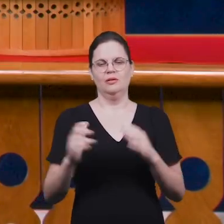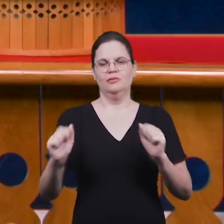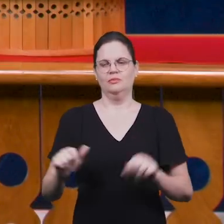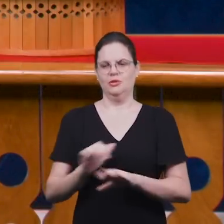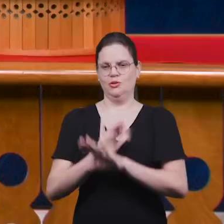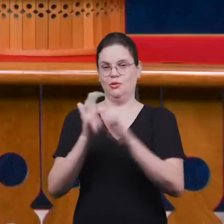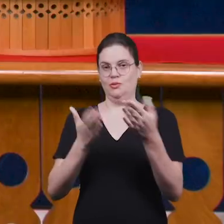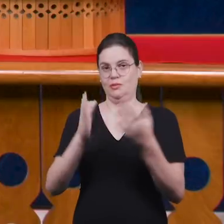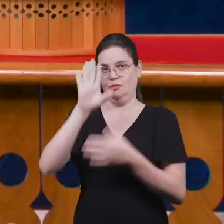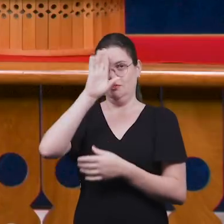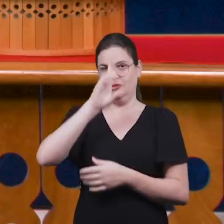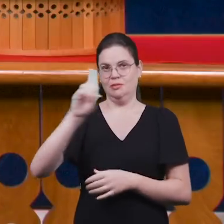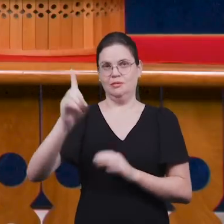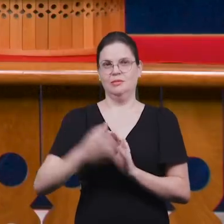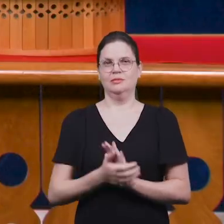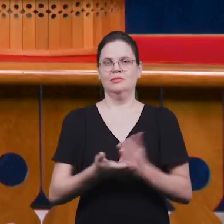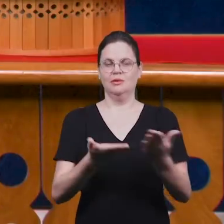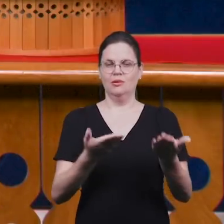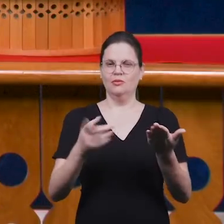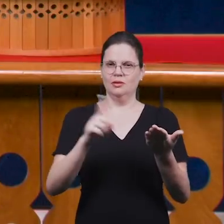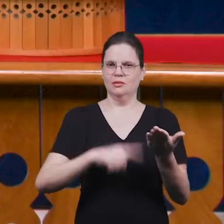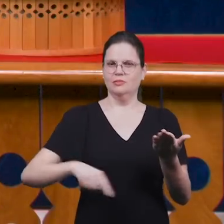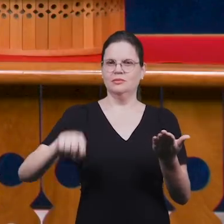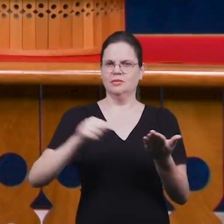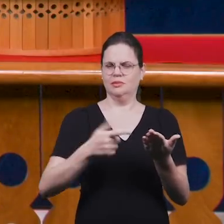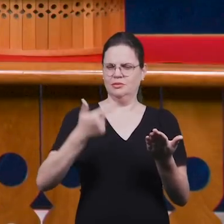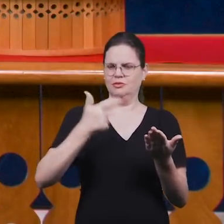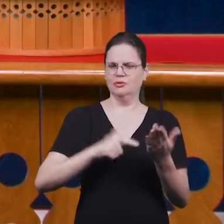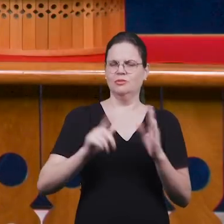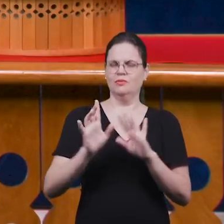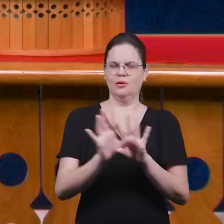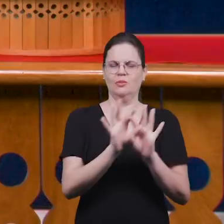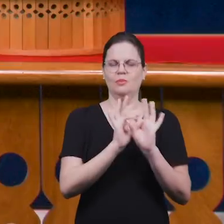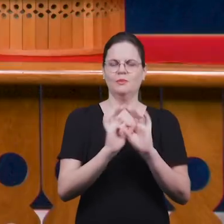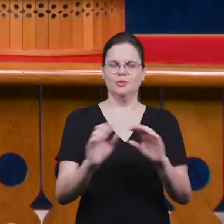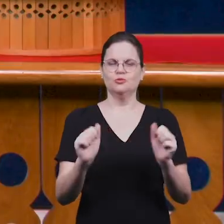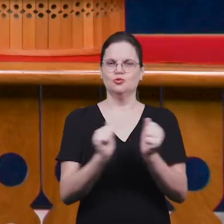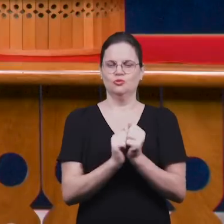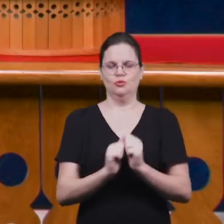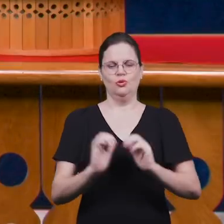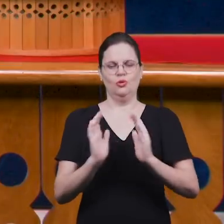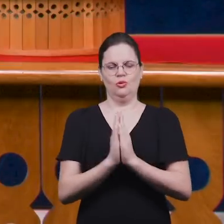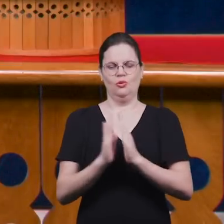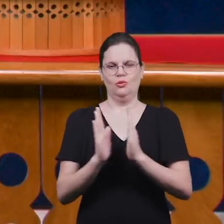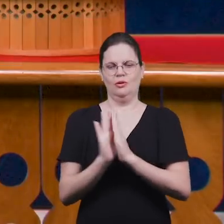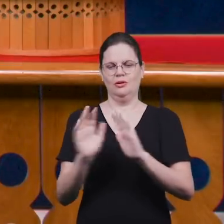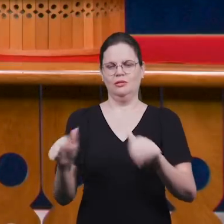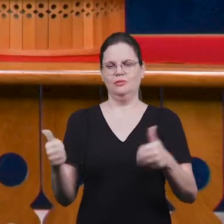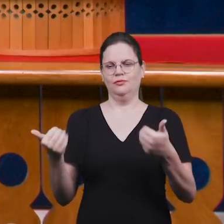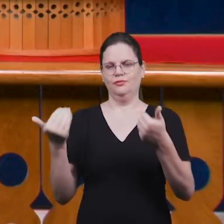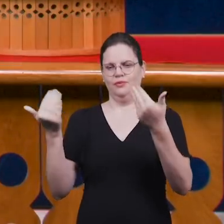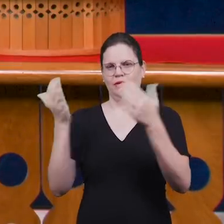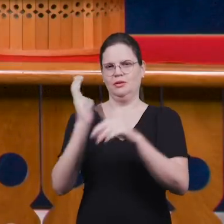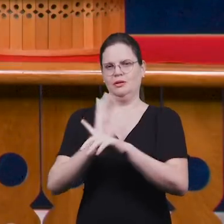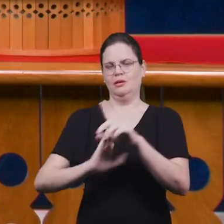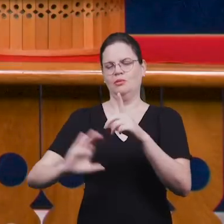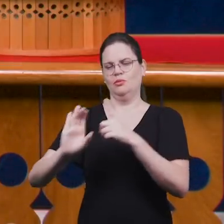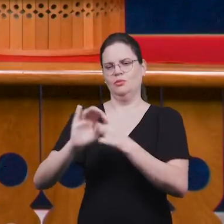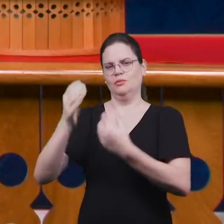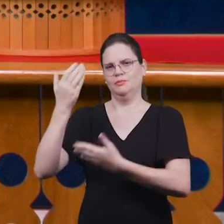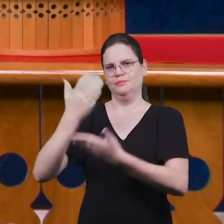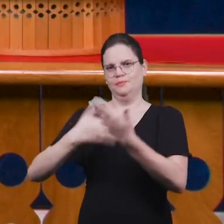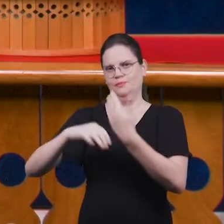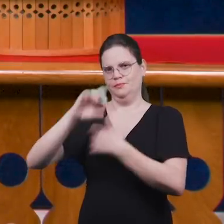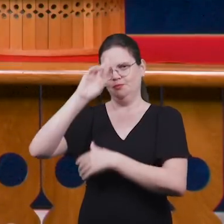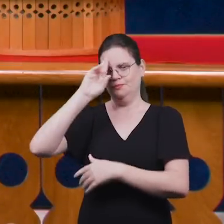uma glorificação. Te convido a mais uma vez fechar os olhos para nós encerrarmos esse